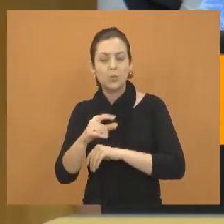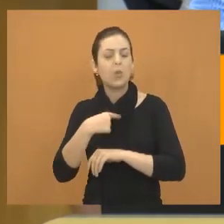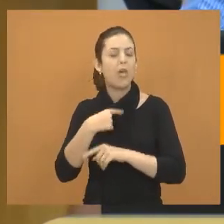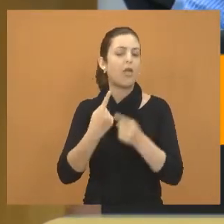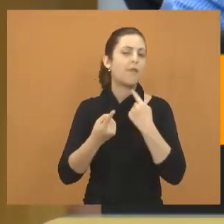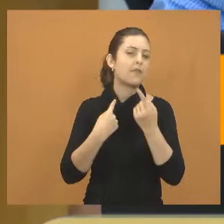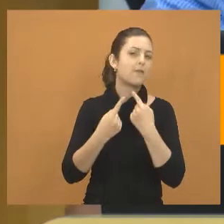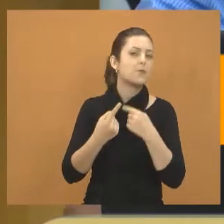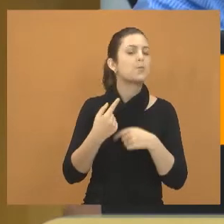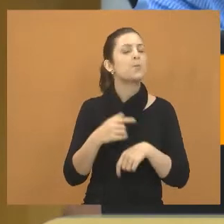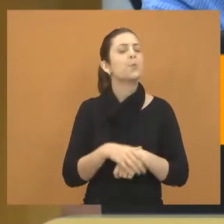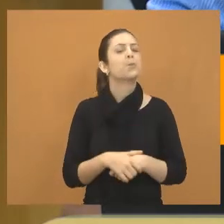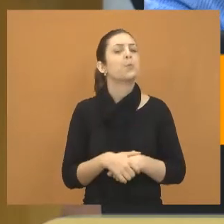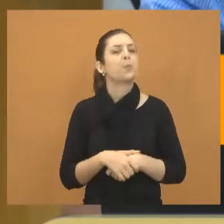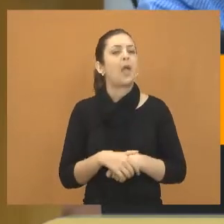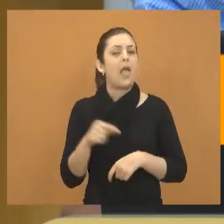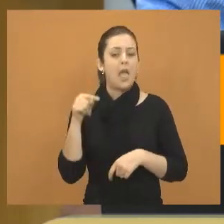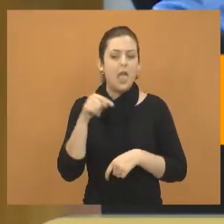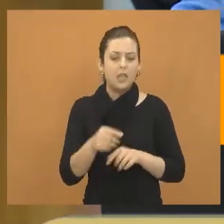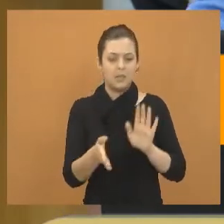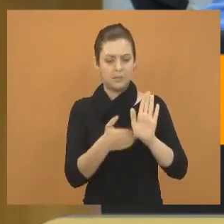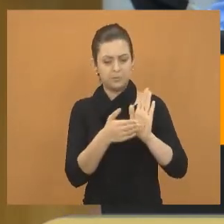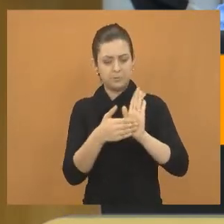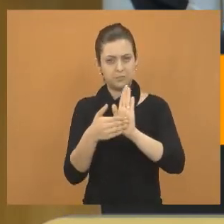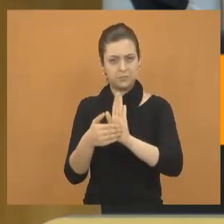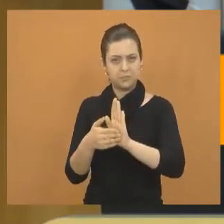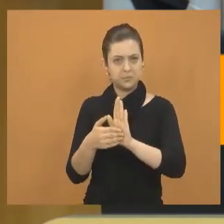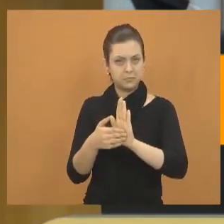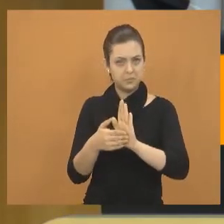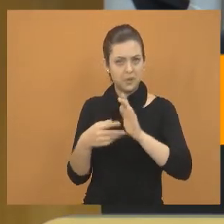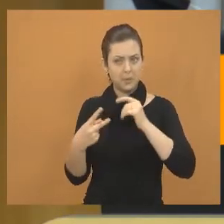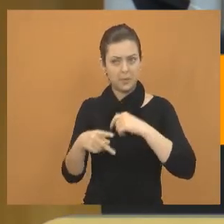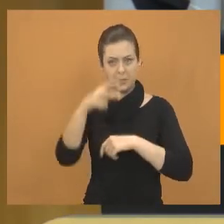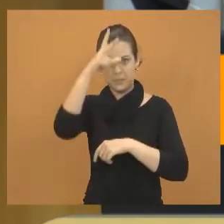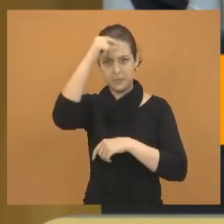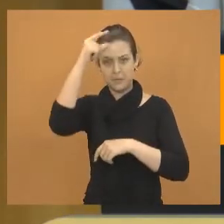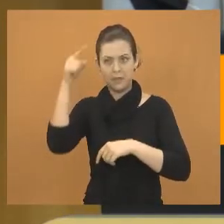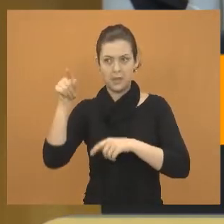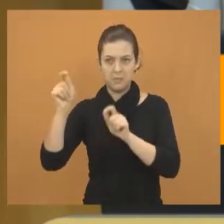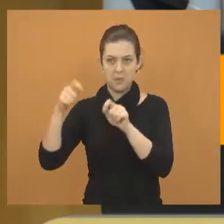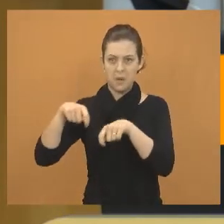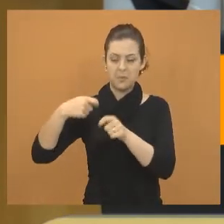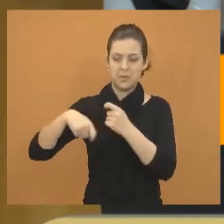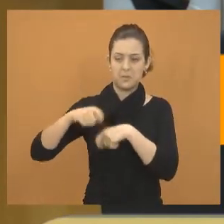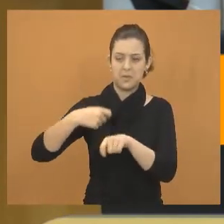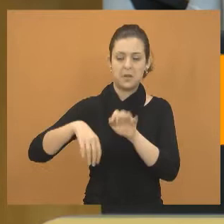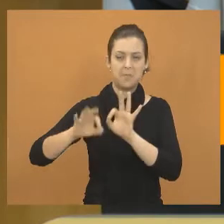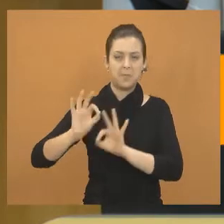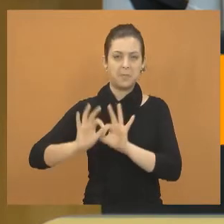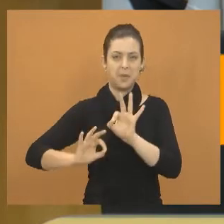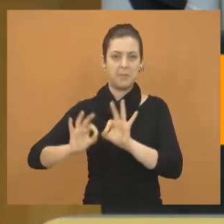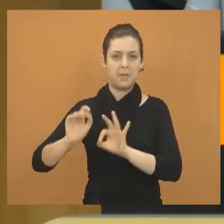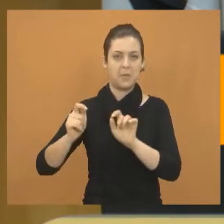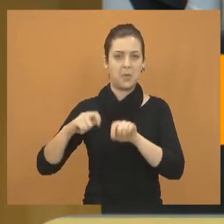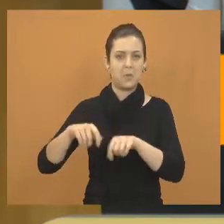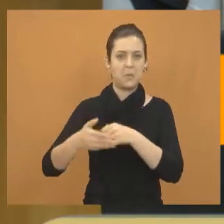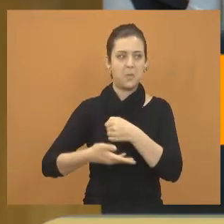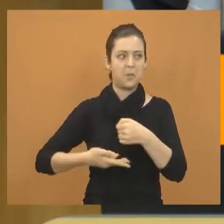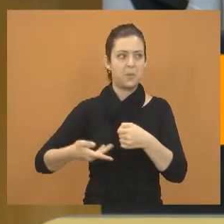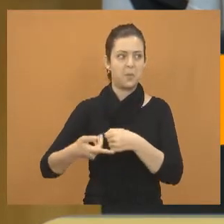Lucimar, dizendo assim, que essa é uma proposta do Executivo, que é quem tem a competência para elaborar isso aqui,